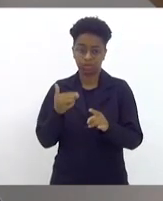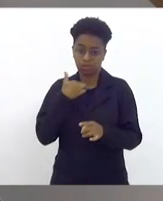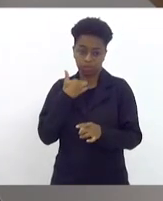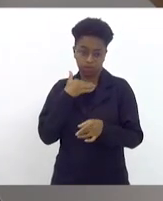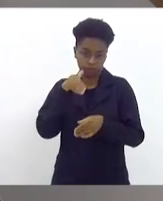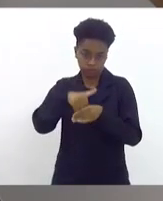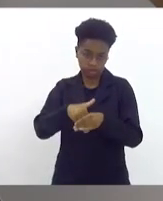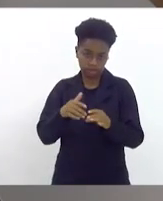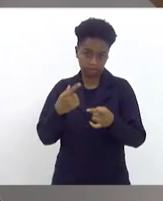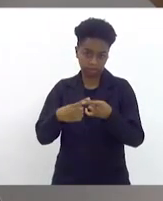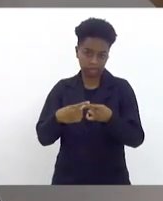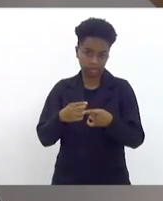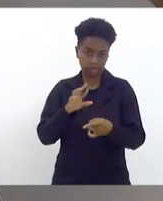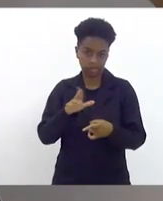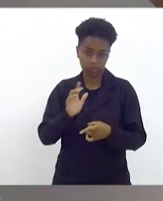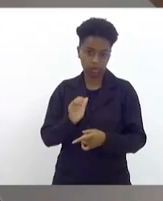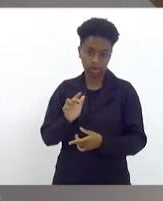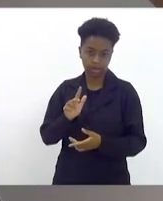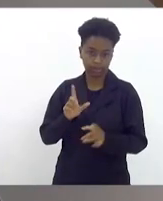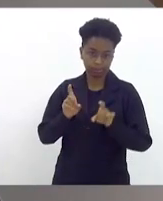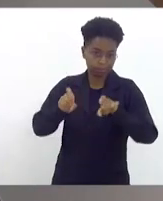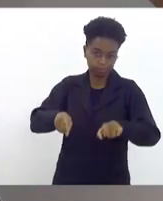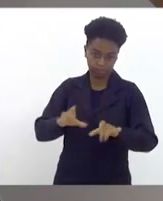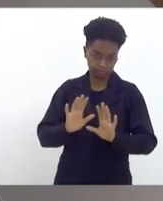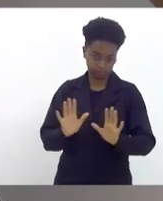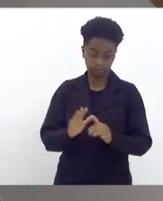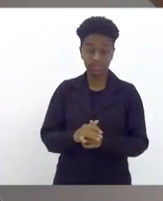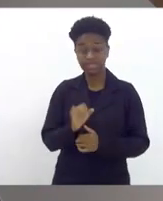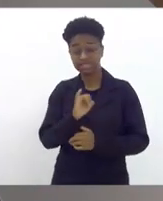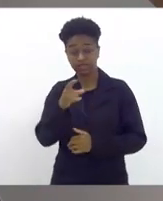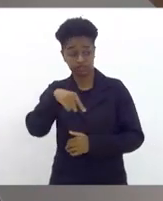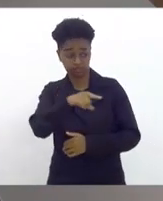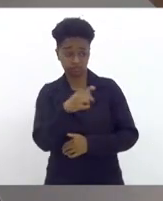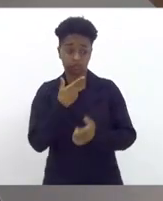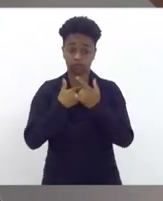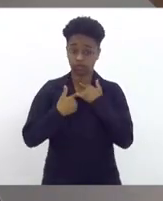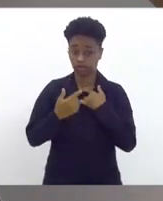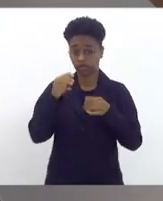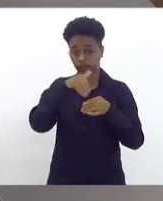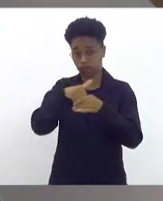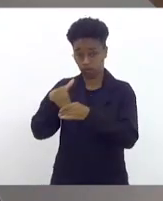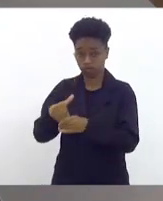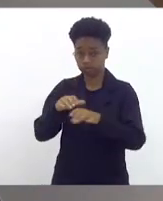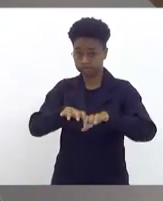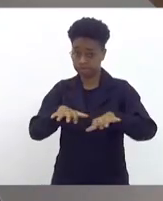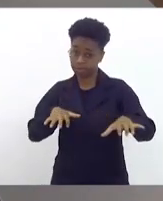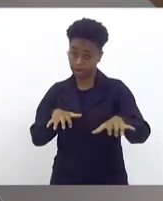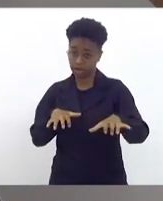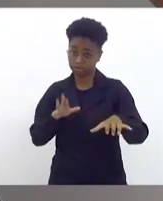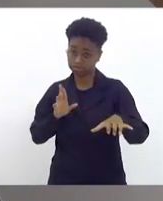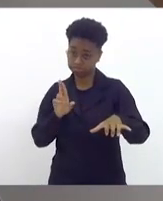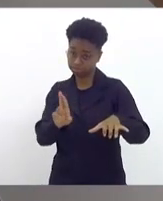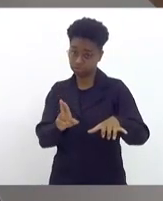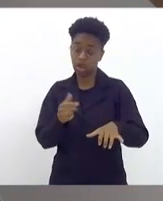votar se algum dos colegas presentes quiserem a Deputado Luiz Paulo apresentar o voto em separado deputado minc